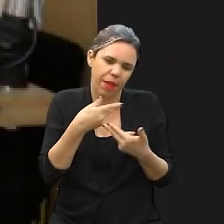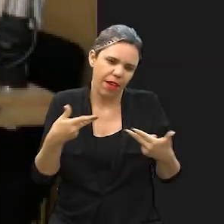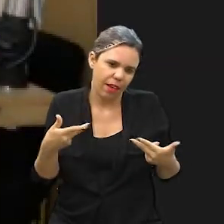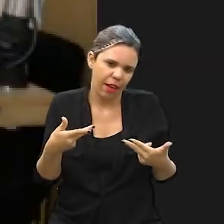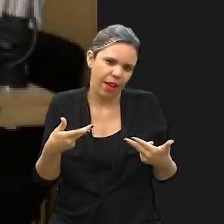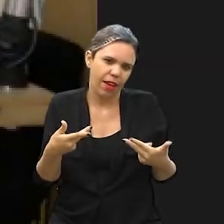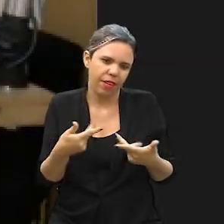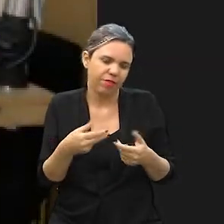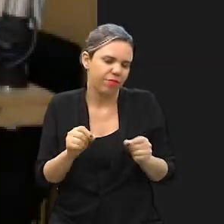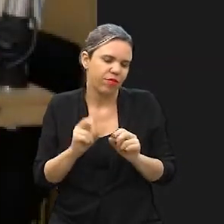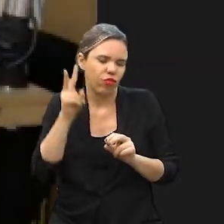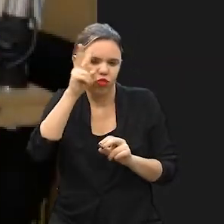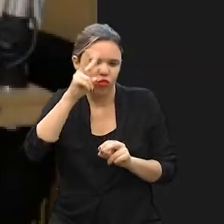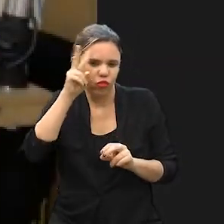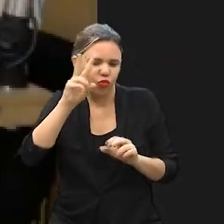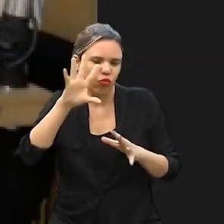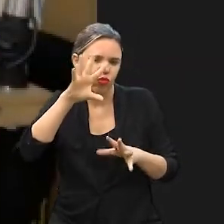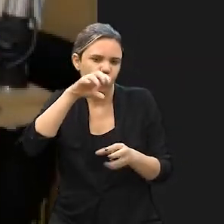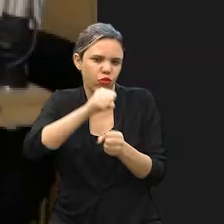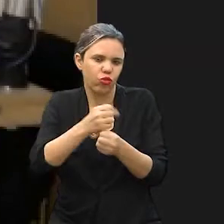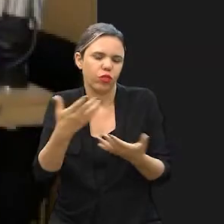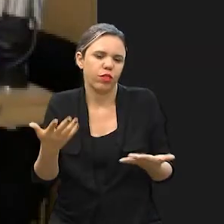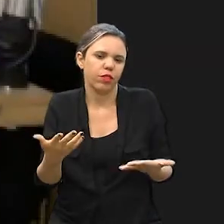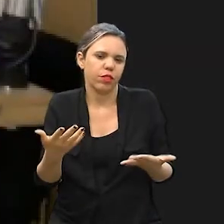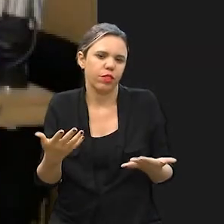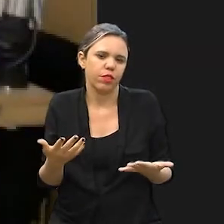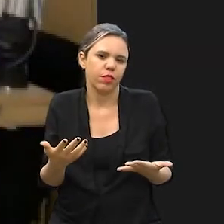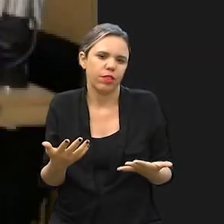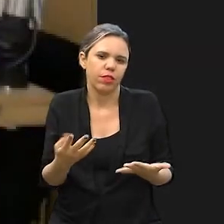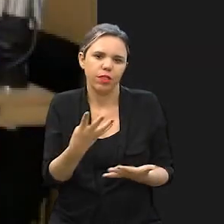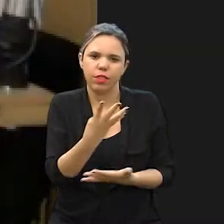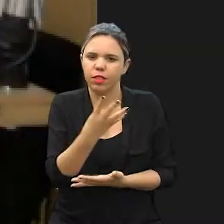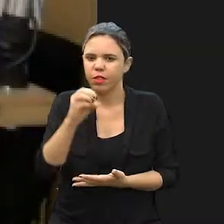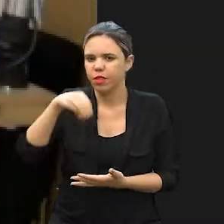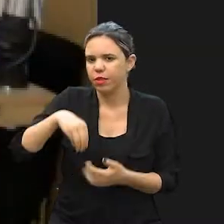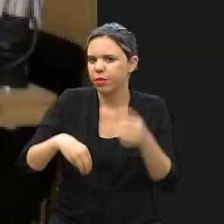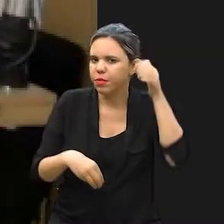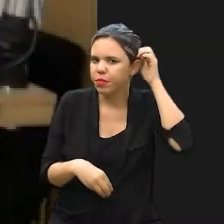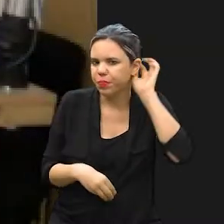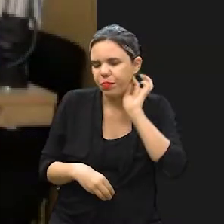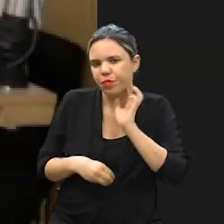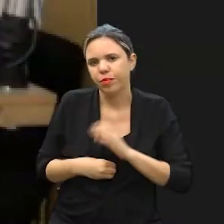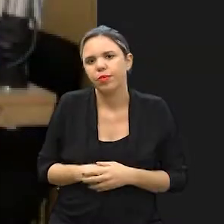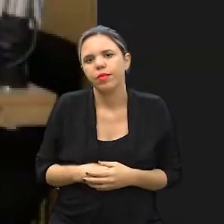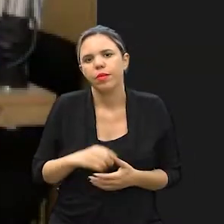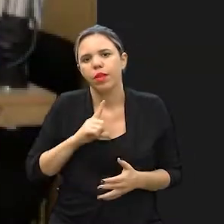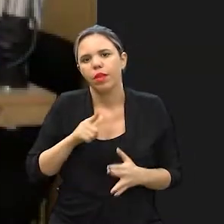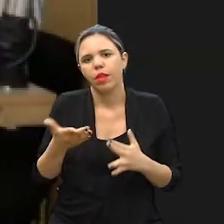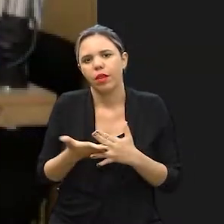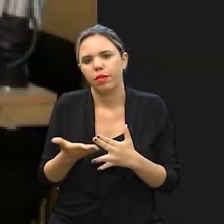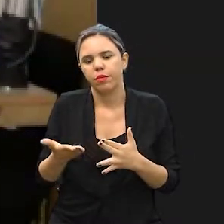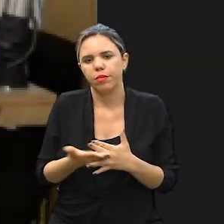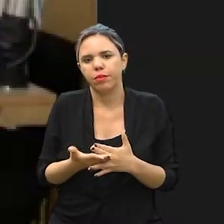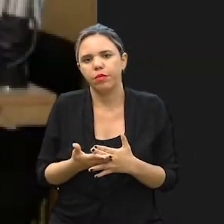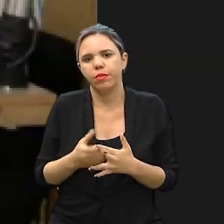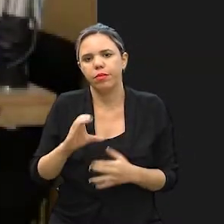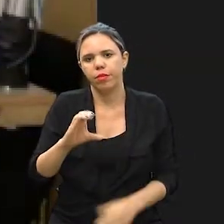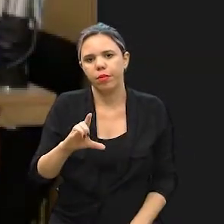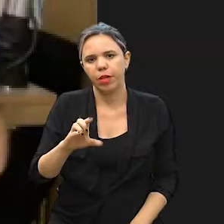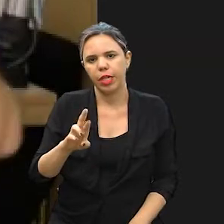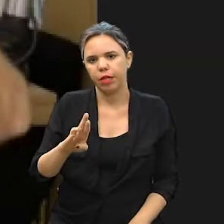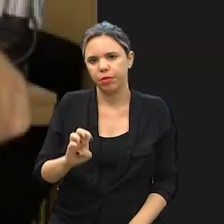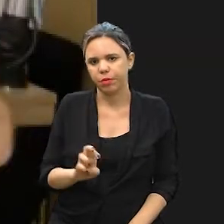piadas, causos, tudo isso leva aí uns 40 minutos. Aí tem um intervalo para o Kleber